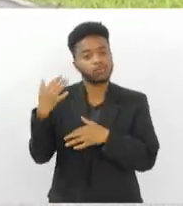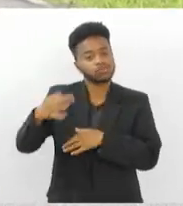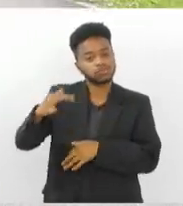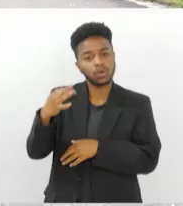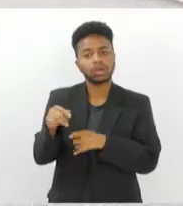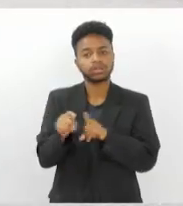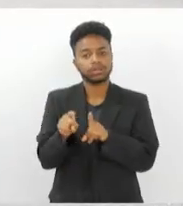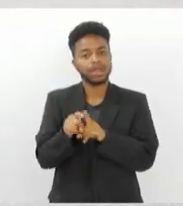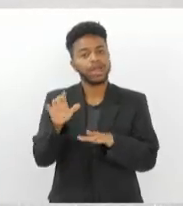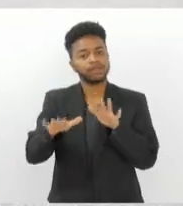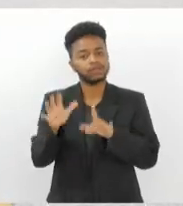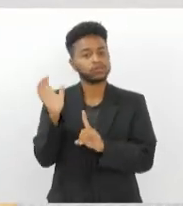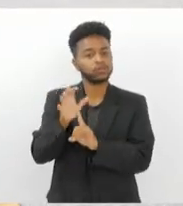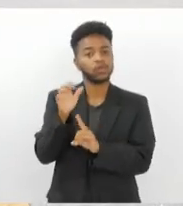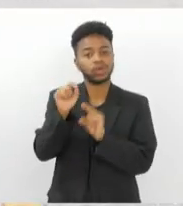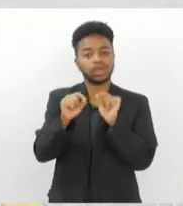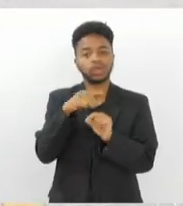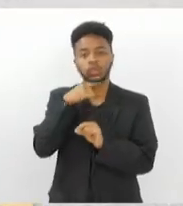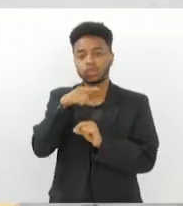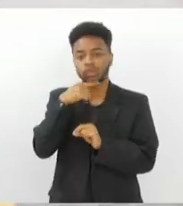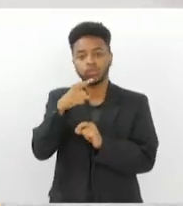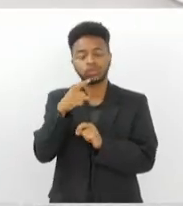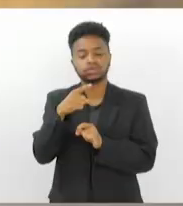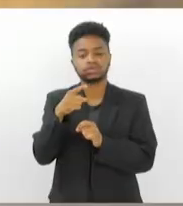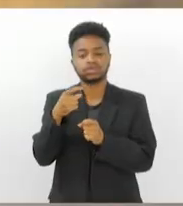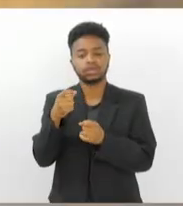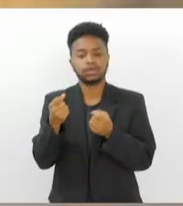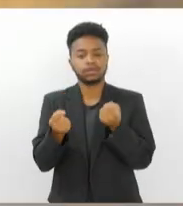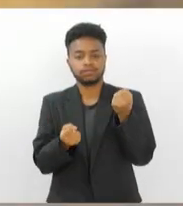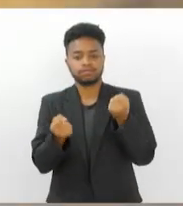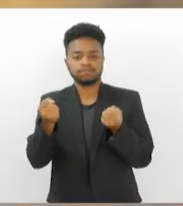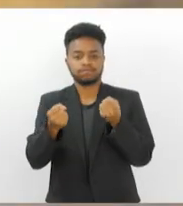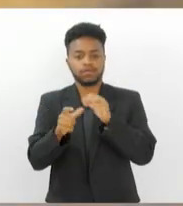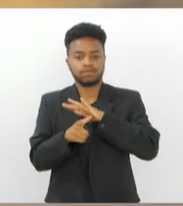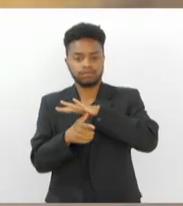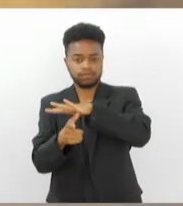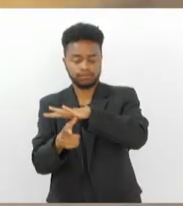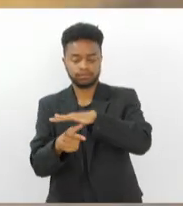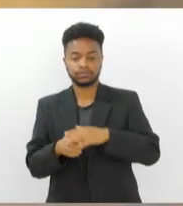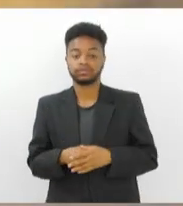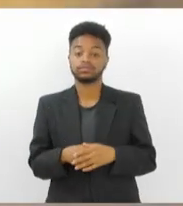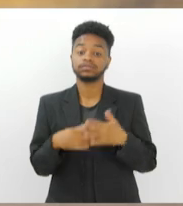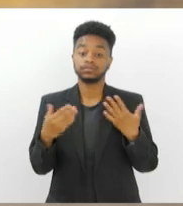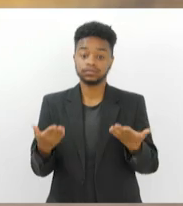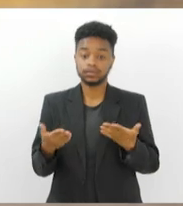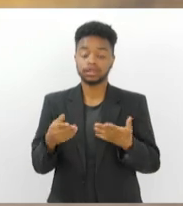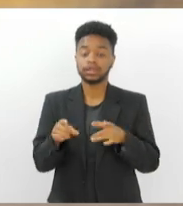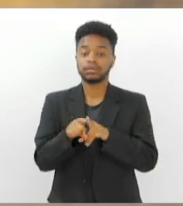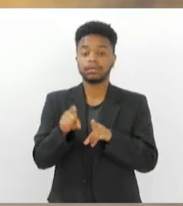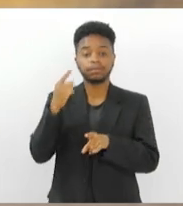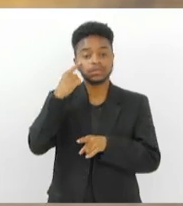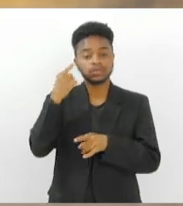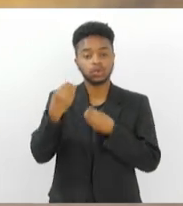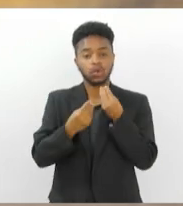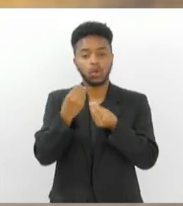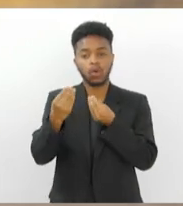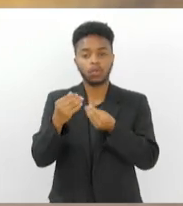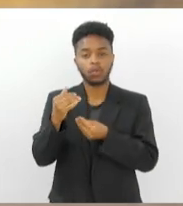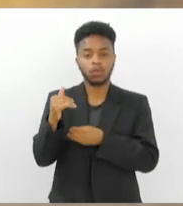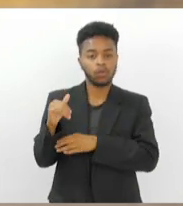vai impactar às vezes até de não poder voar e não realizar aquela tarefa e pensando na gestão do voo que a gente pensa muito em